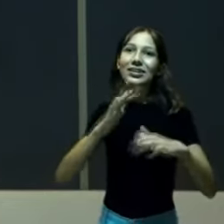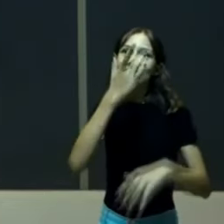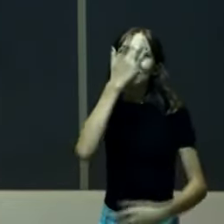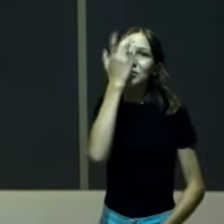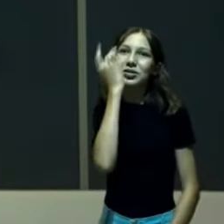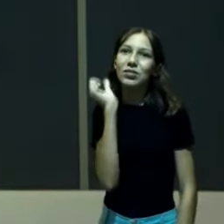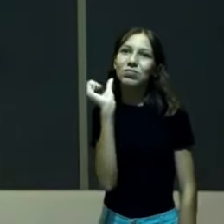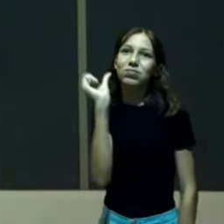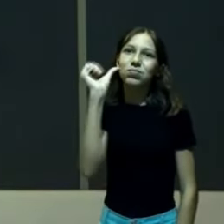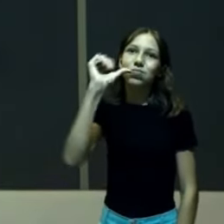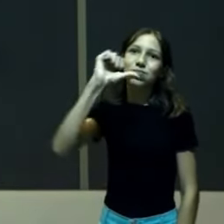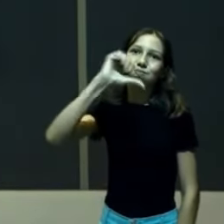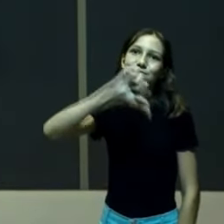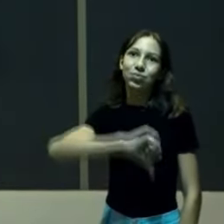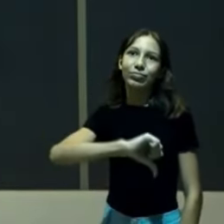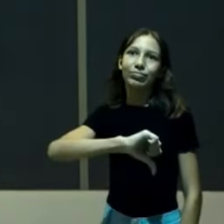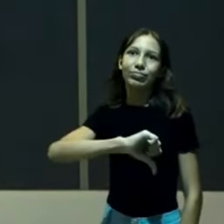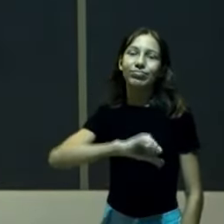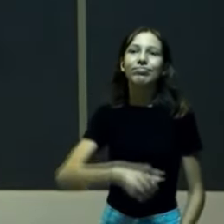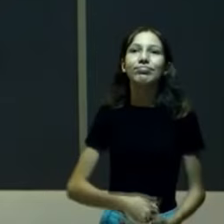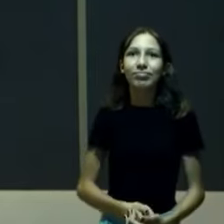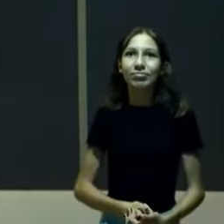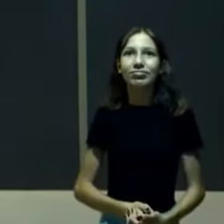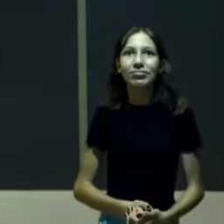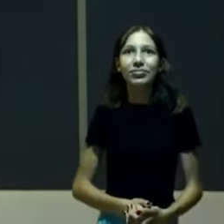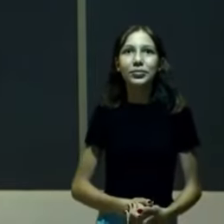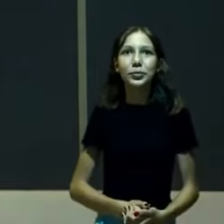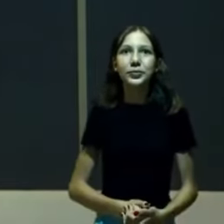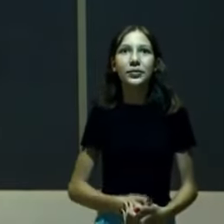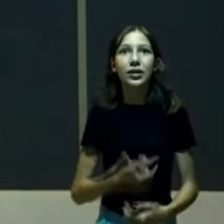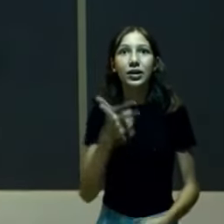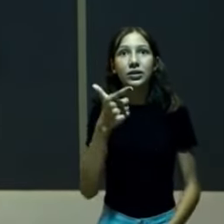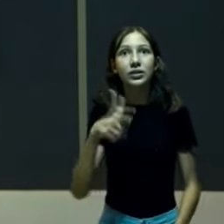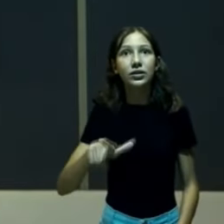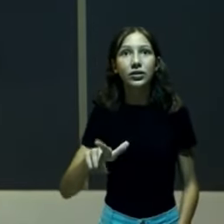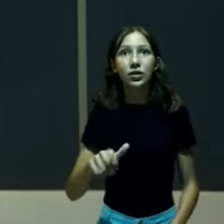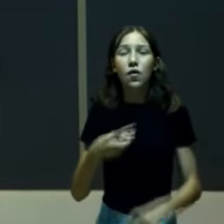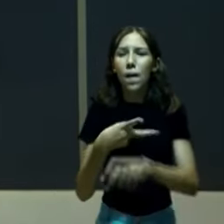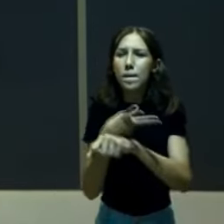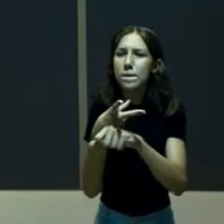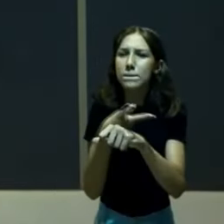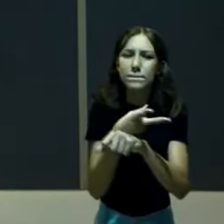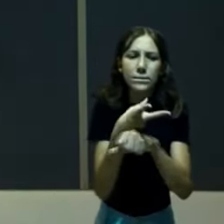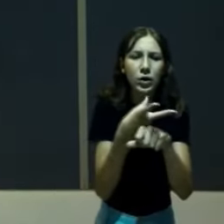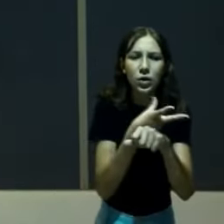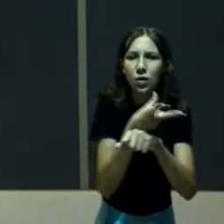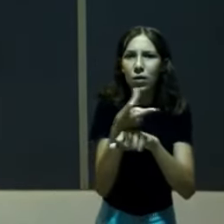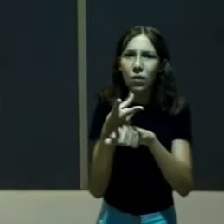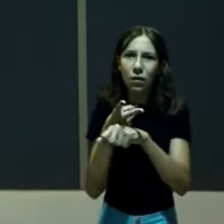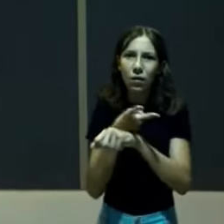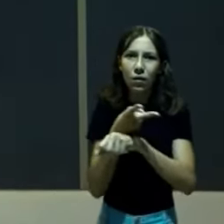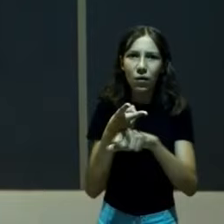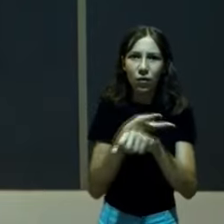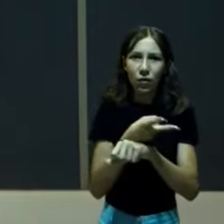Cai de novo, vira um problema e volta a procurar. As coisas melhoram e agora eu vou